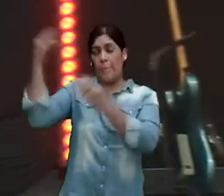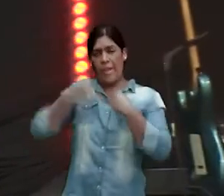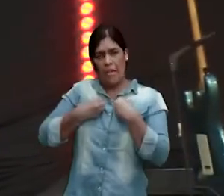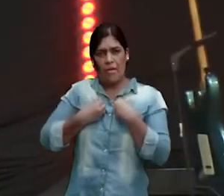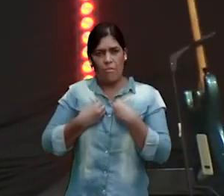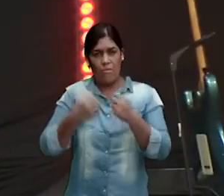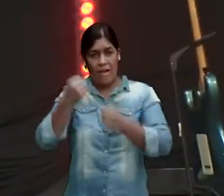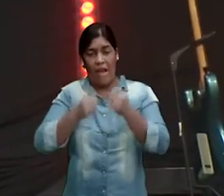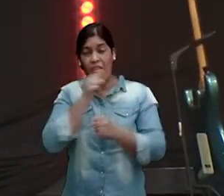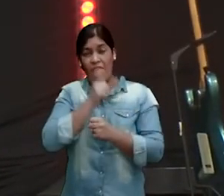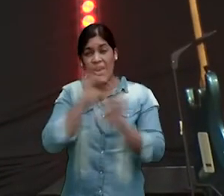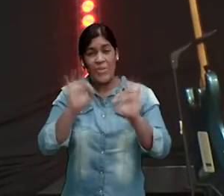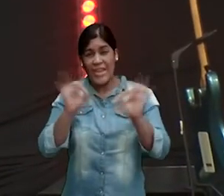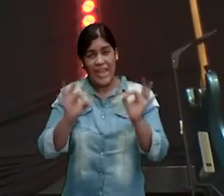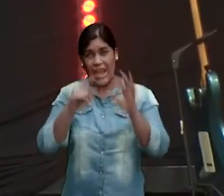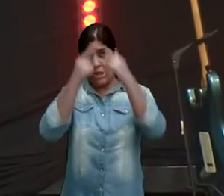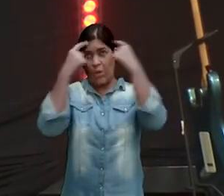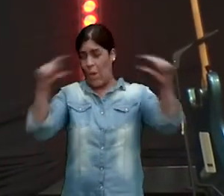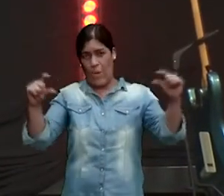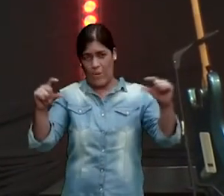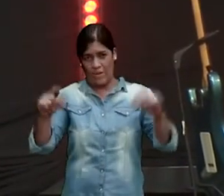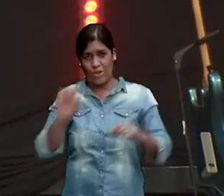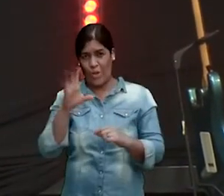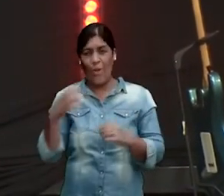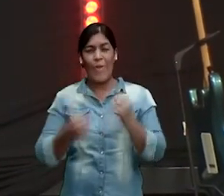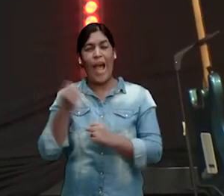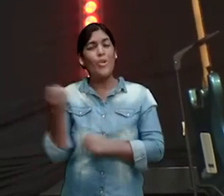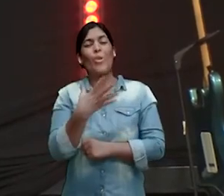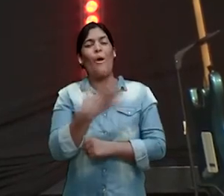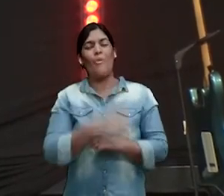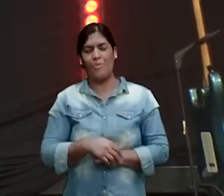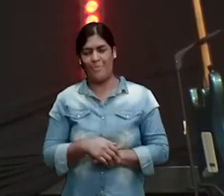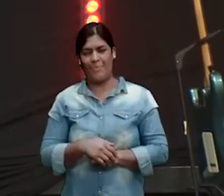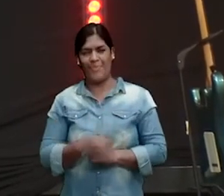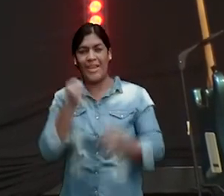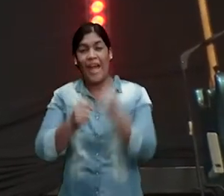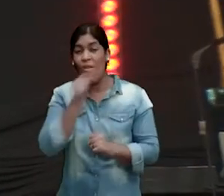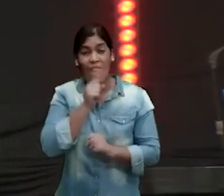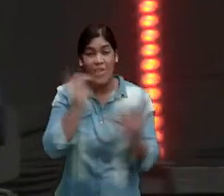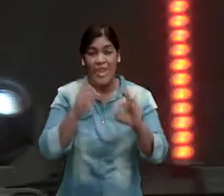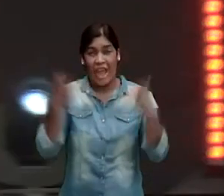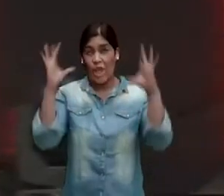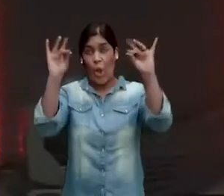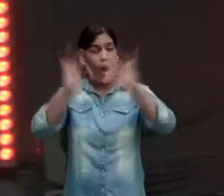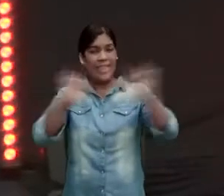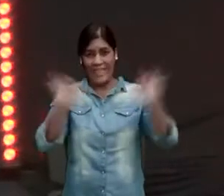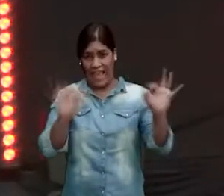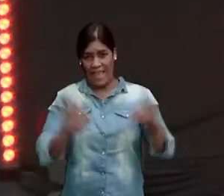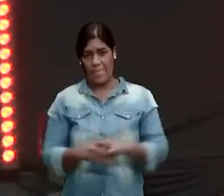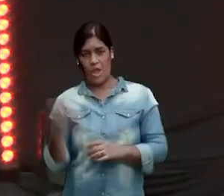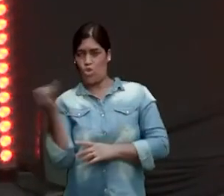e quando o carro está muito velho ninguém escreve isso né e quando o carro tá sambada ninguém bota ser desivo a cor do carro tá novinho